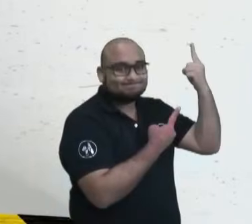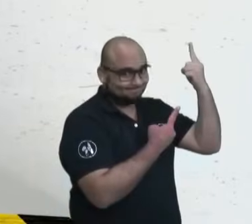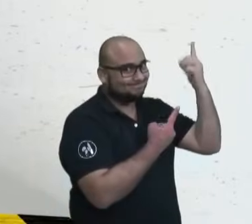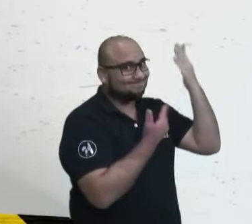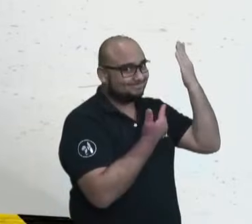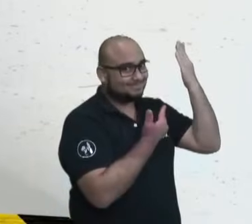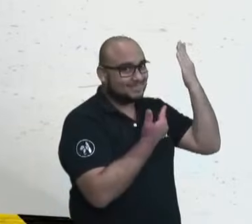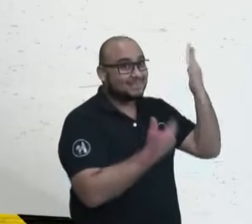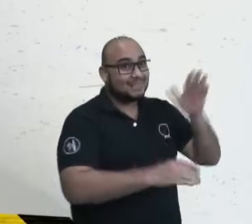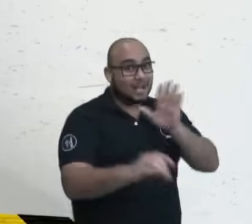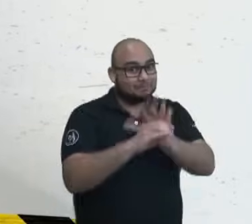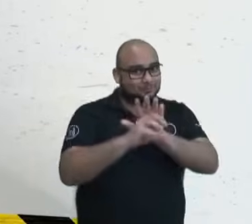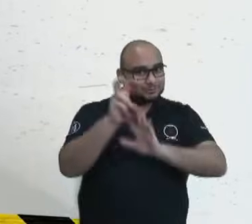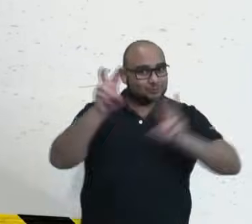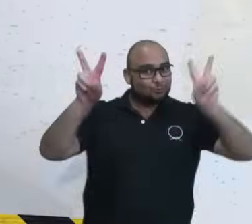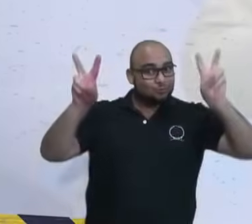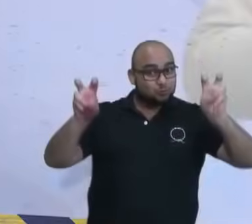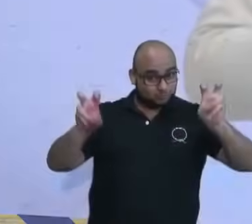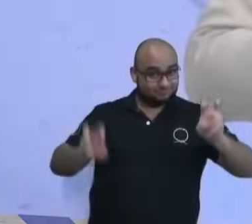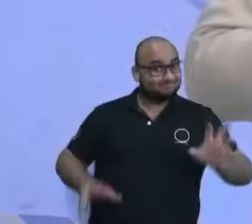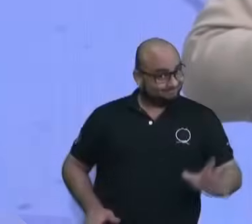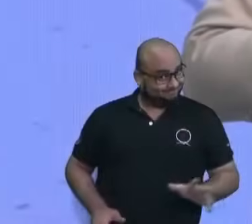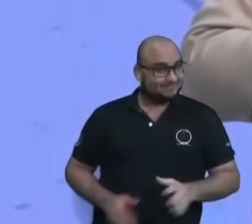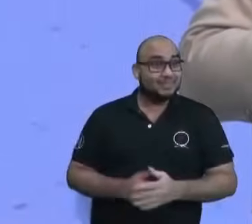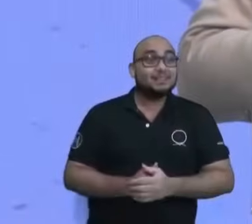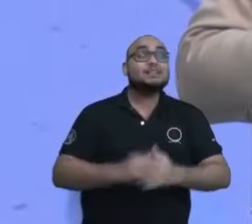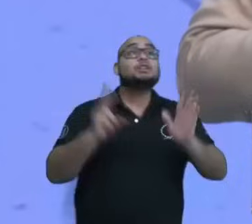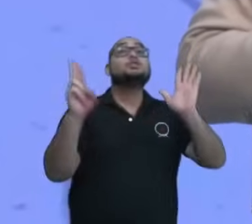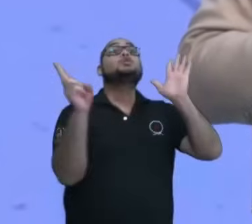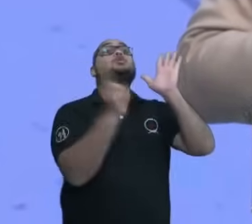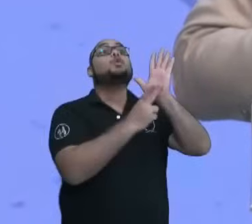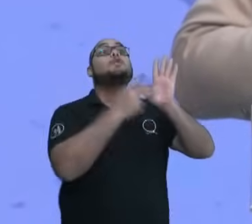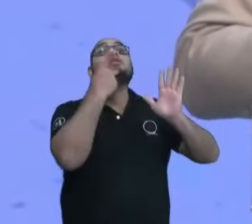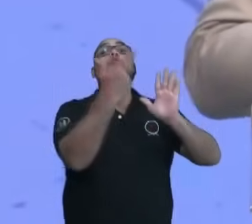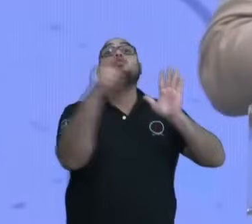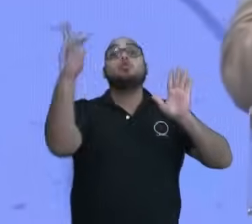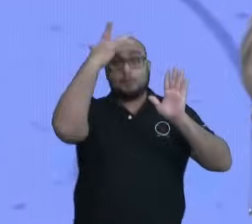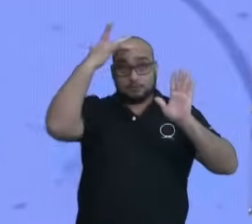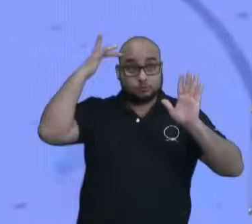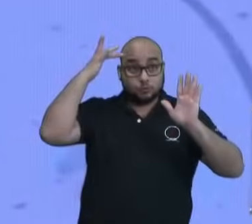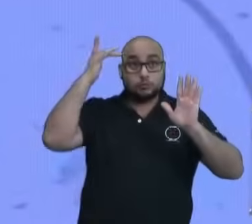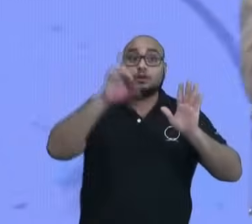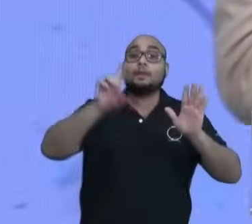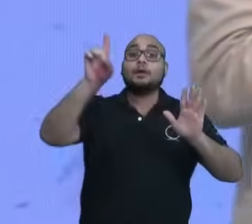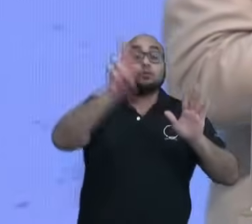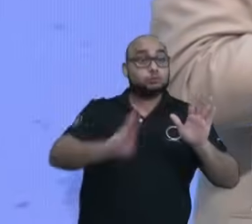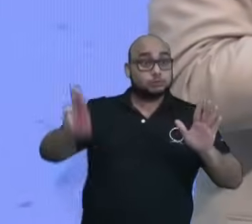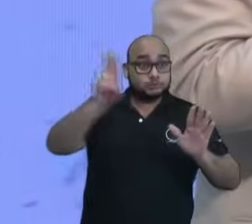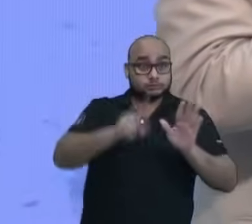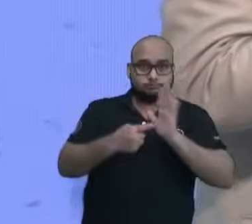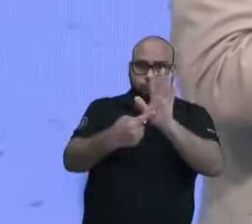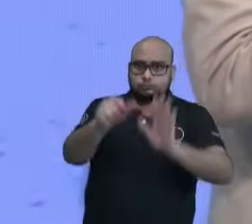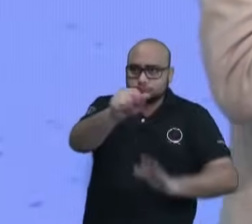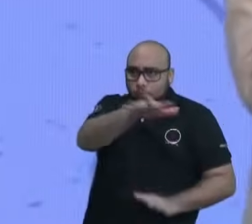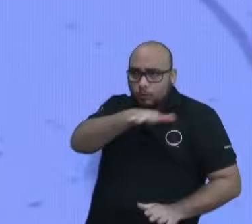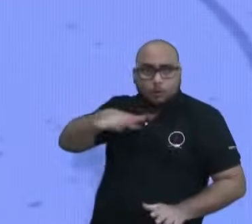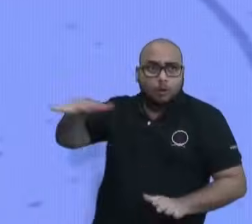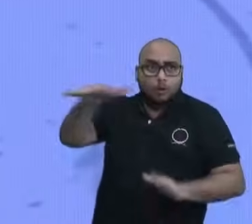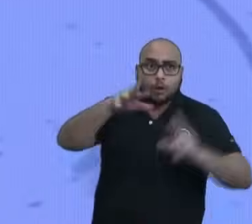escute eu reconheço outras pessoas que Deus usa nas diversas áreas do